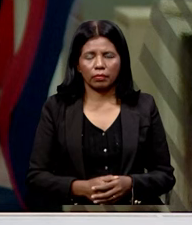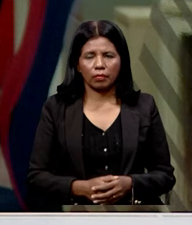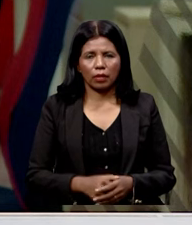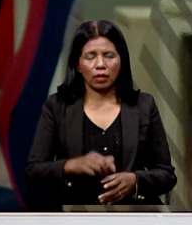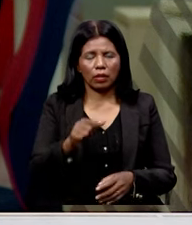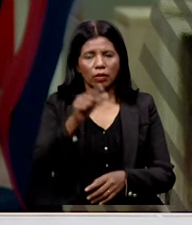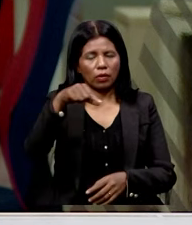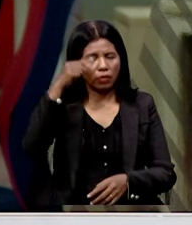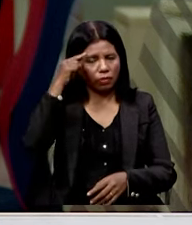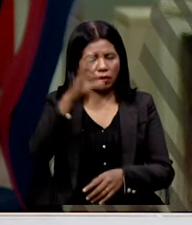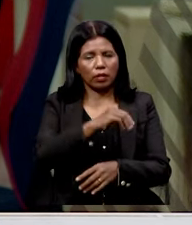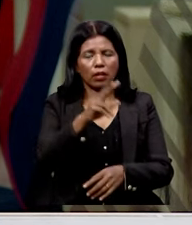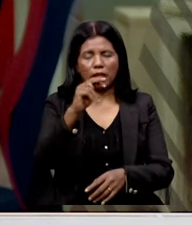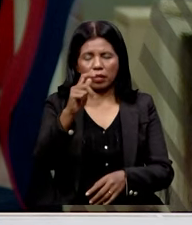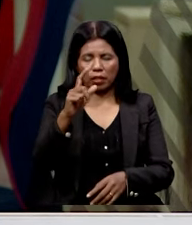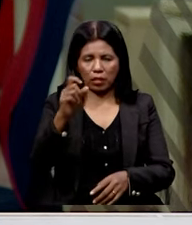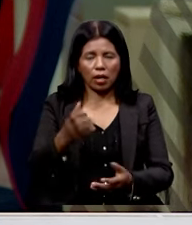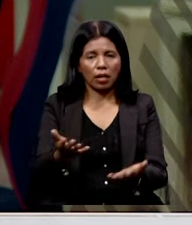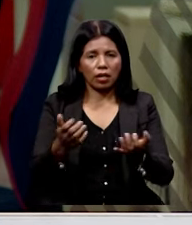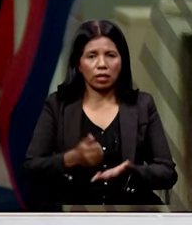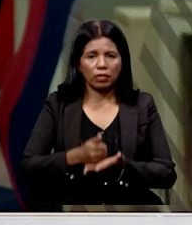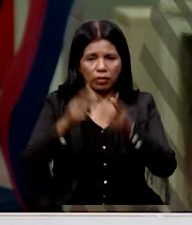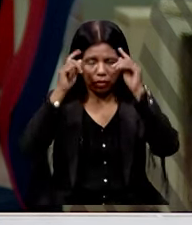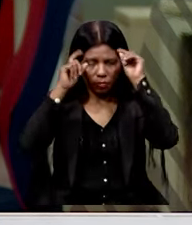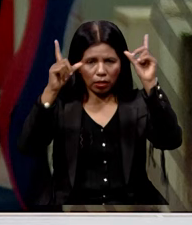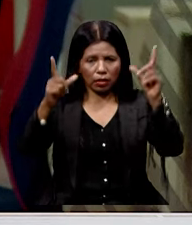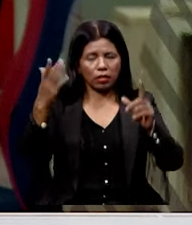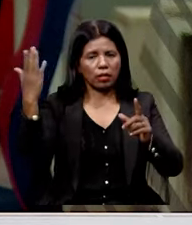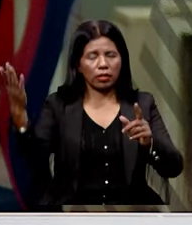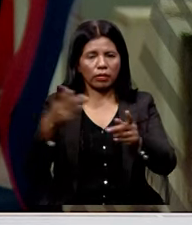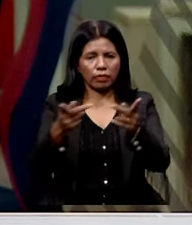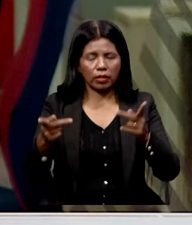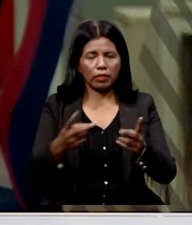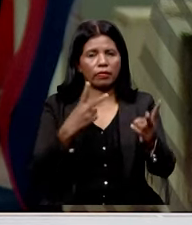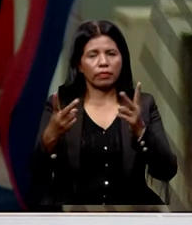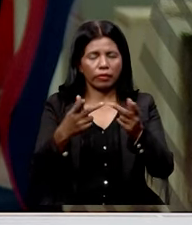Governu Nusa Tengara Timor-NTT, hakarak apoia Timor-Leste e a área turismo.